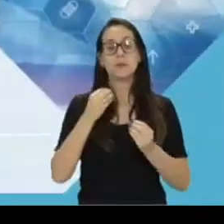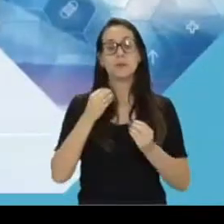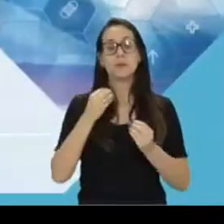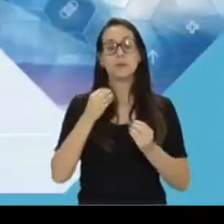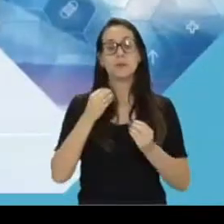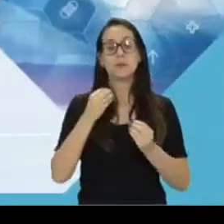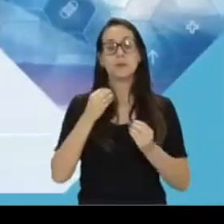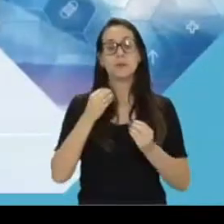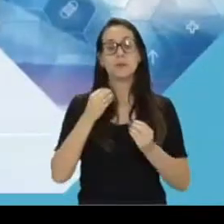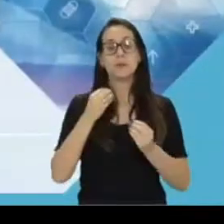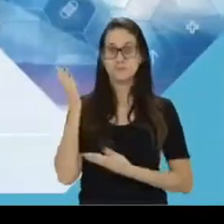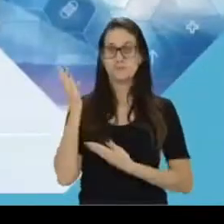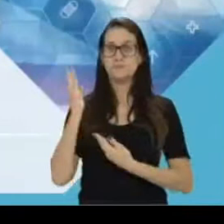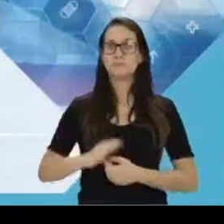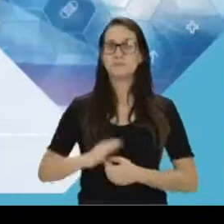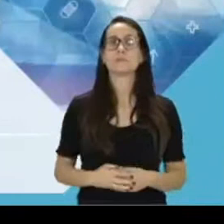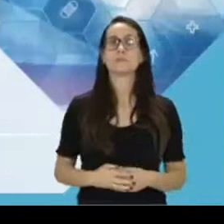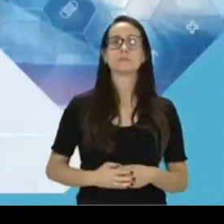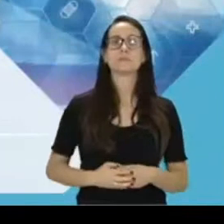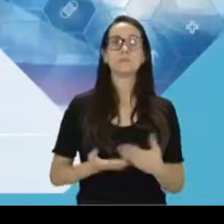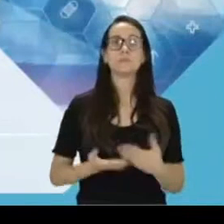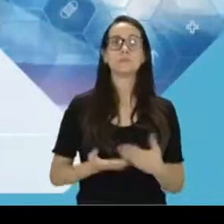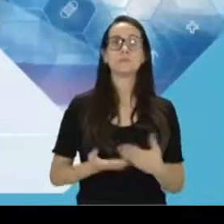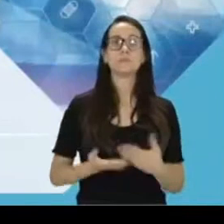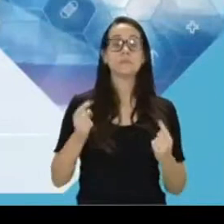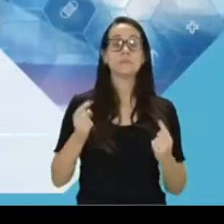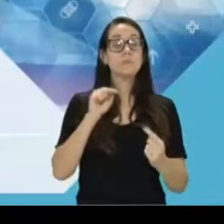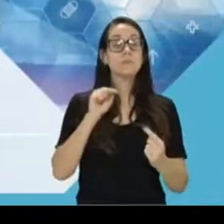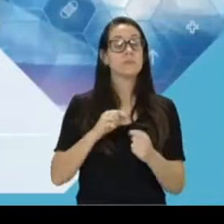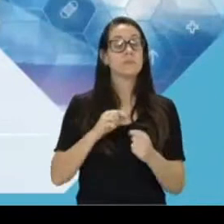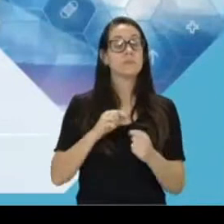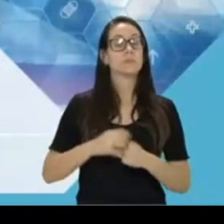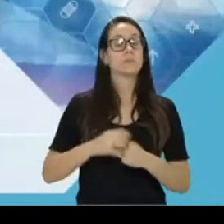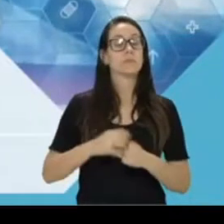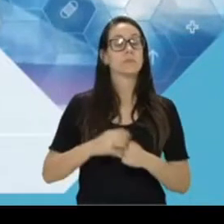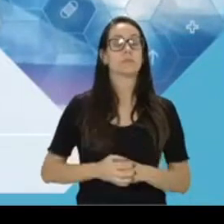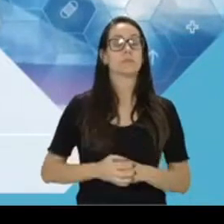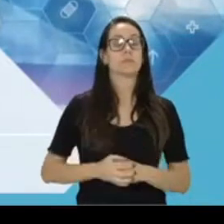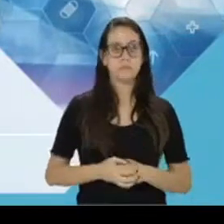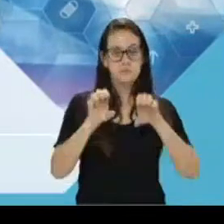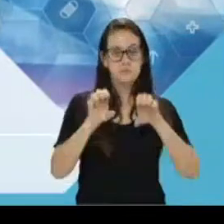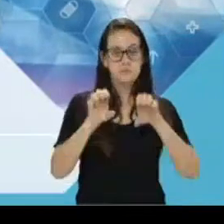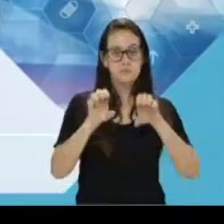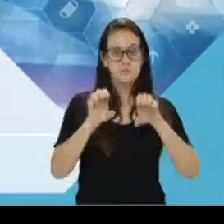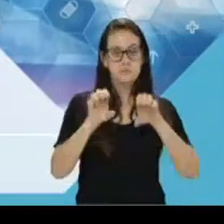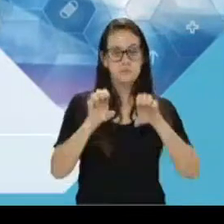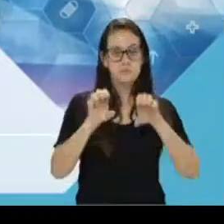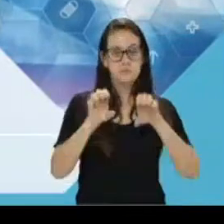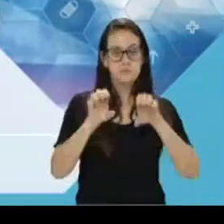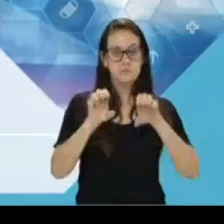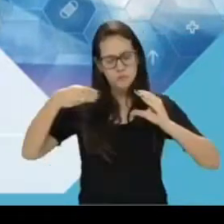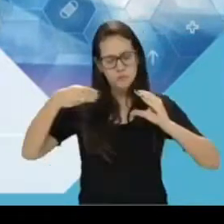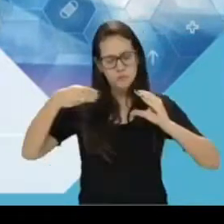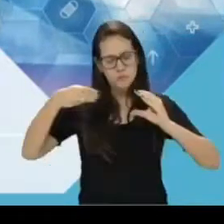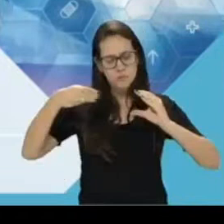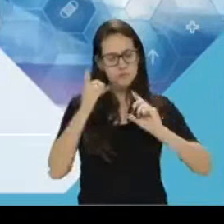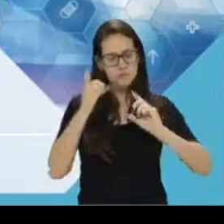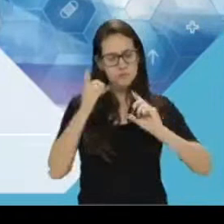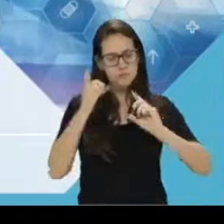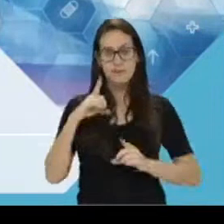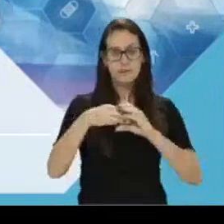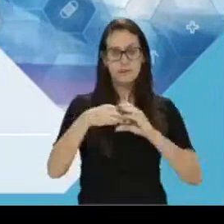objetivos. Então, o objetivo da nossa aula de hoje é identificar as estruturas celulares que existem entre